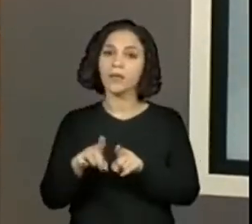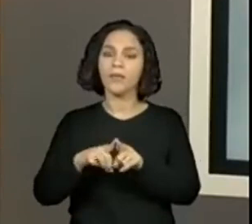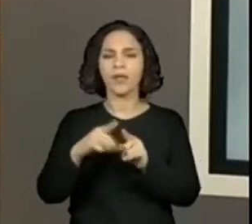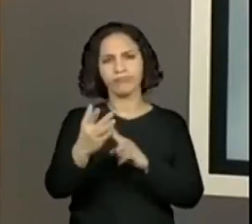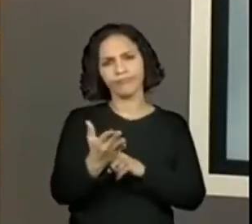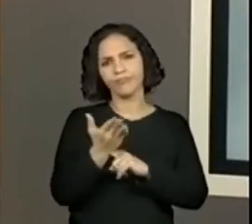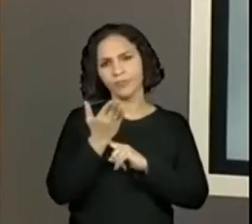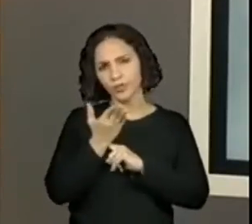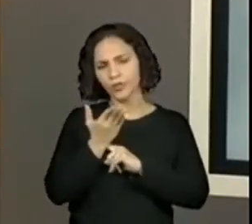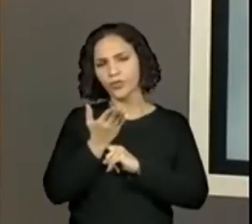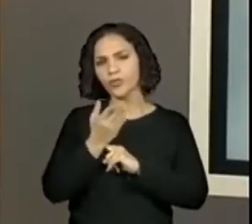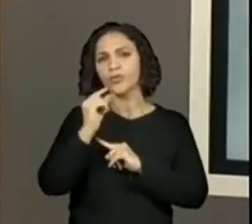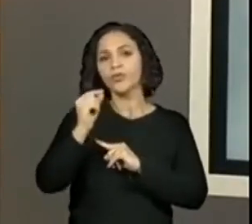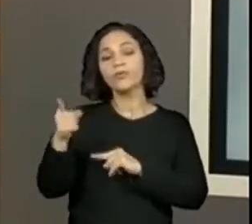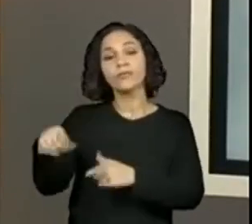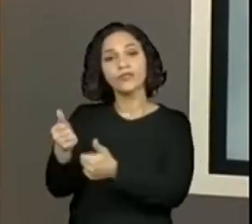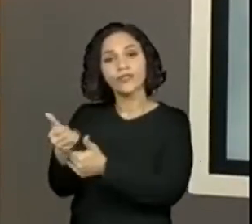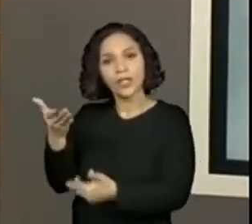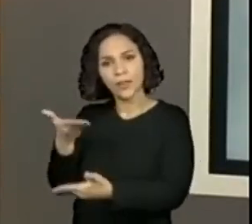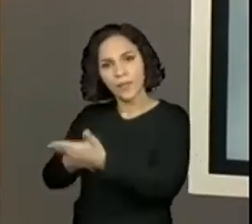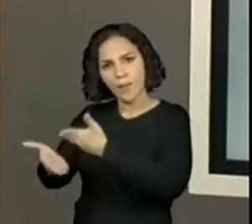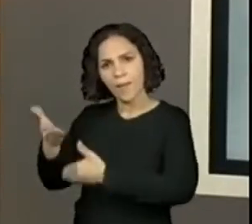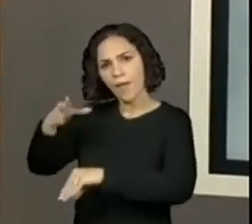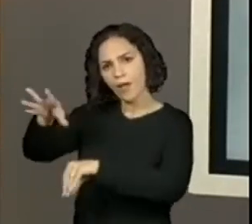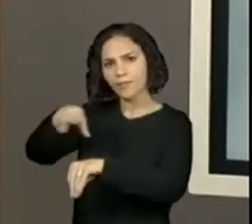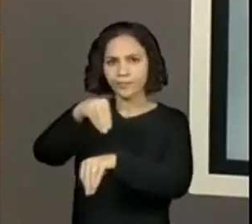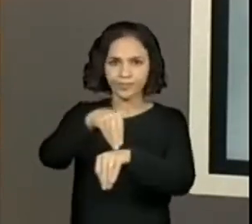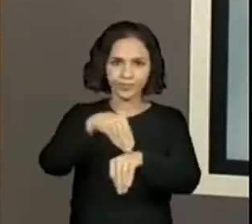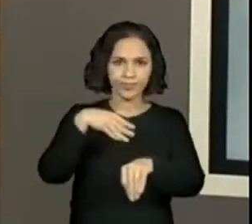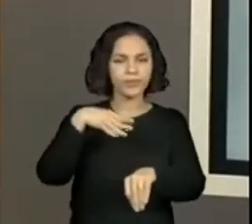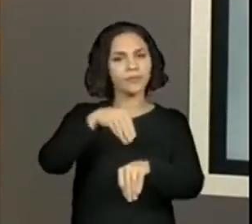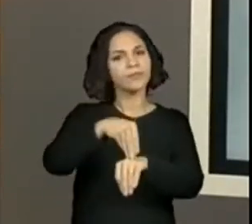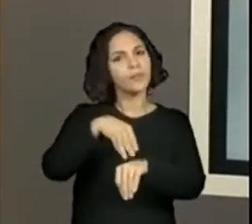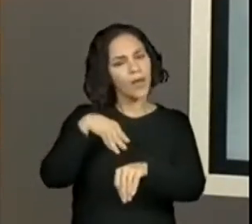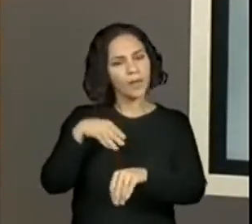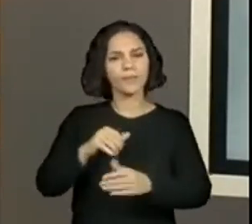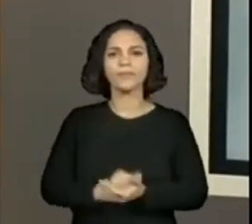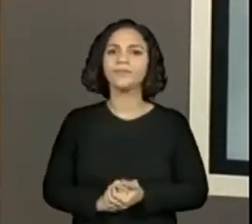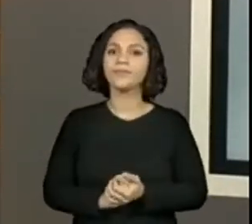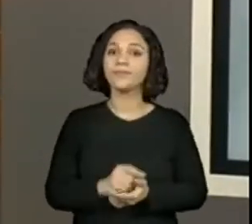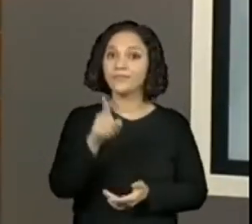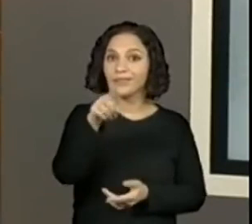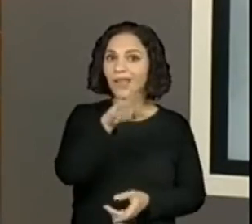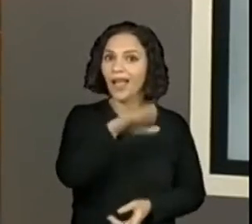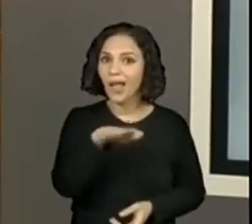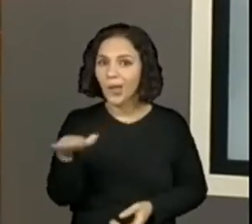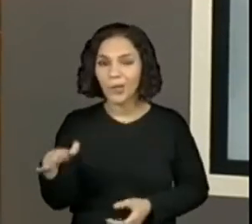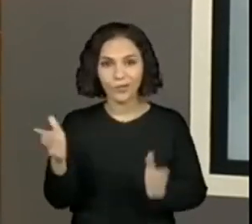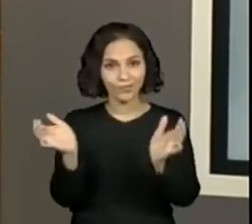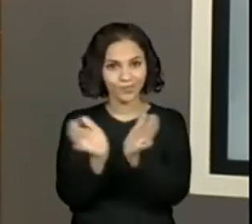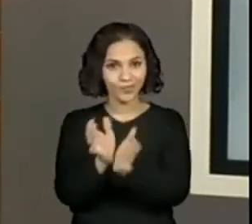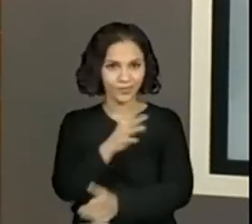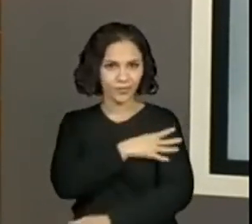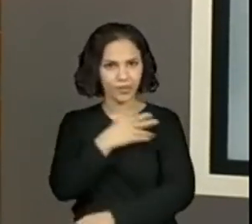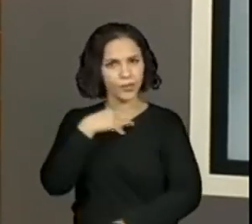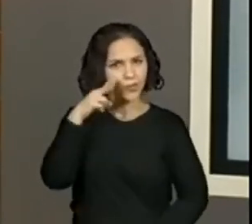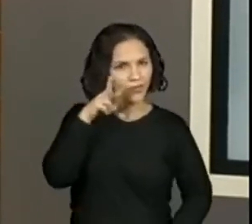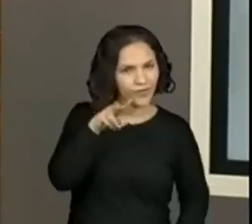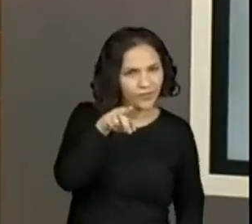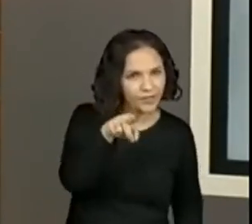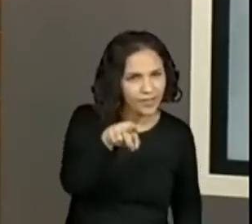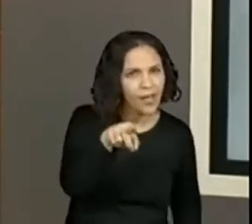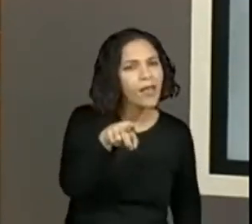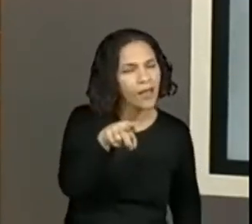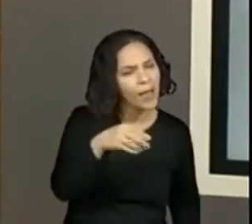colaboração de vocês professores entre as contribuições dos alunos tá tão aluno você aí do quarto ano eu tô te vendo